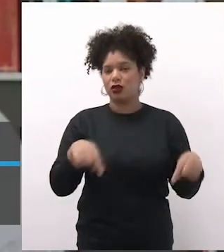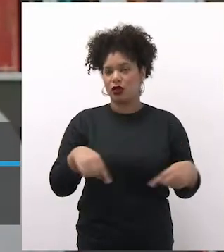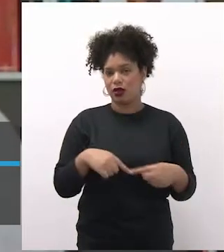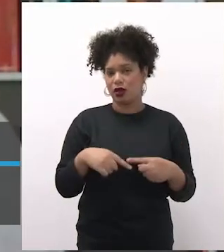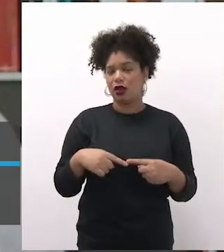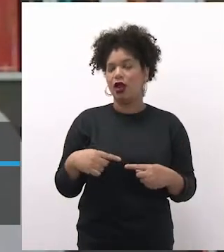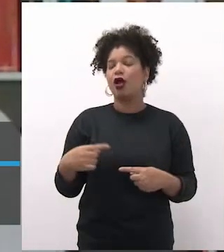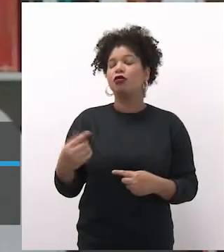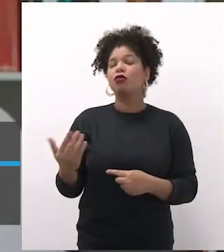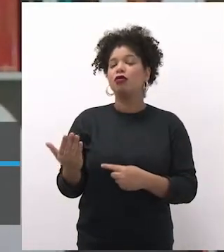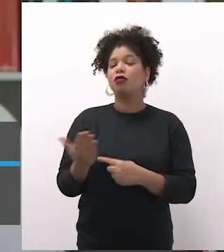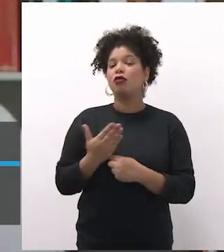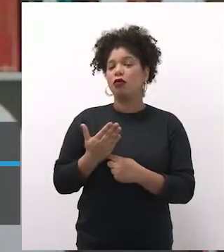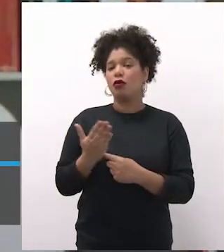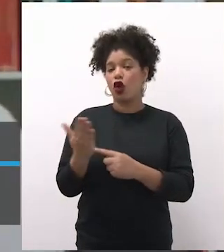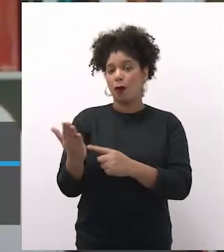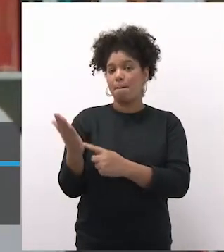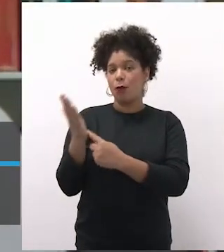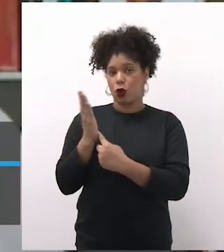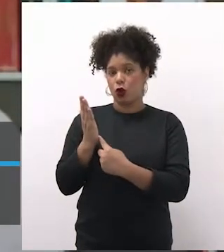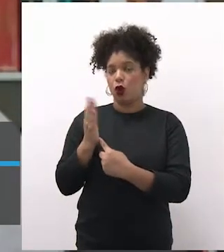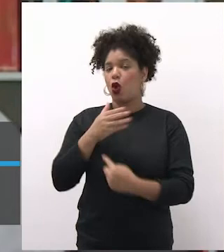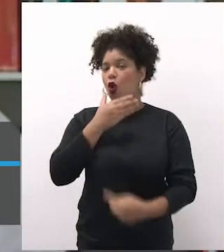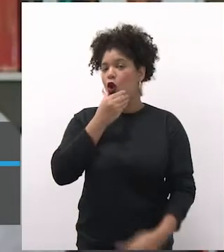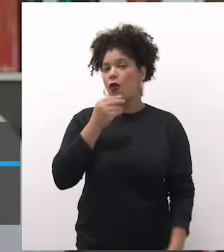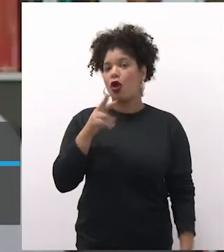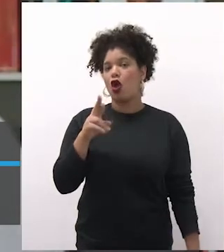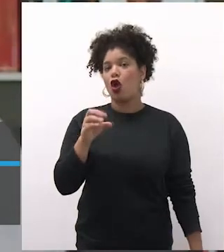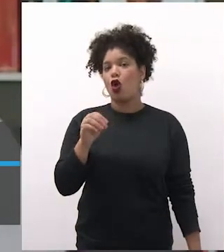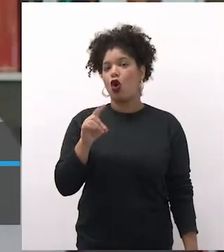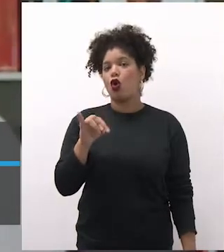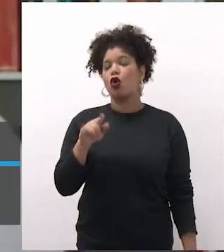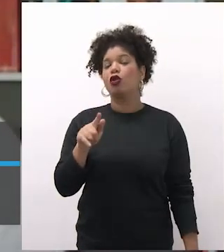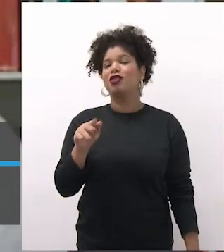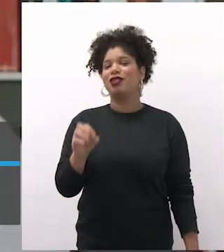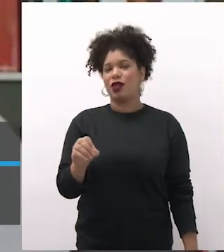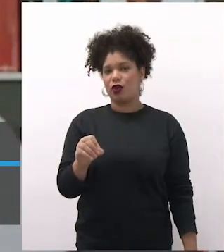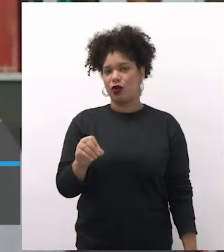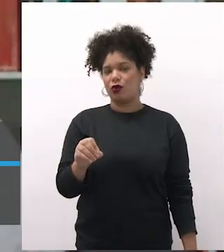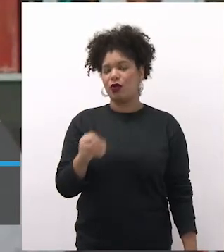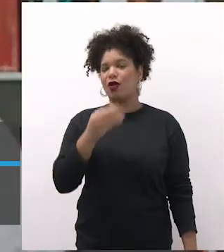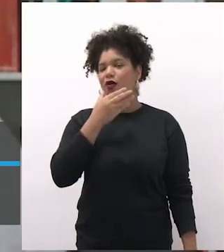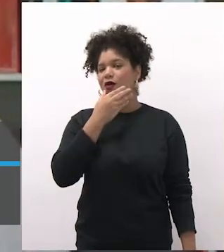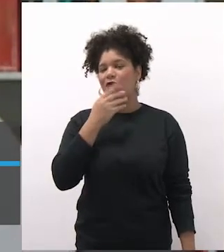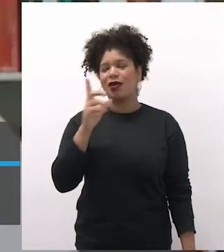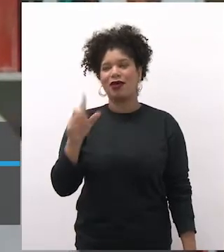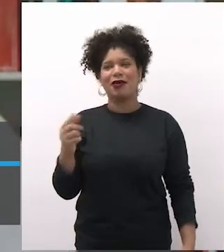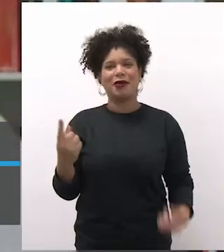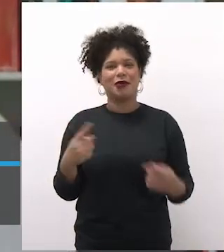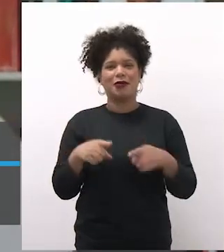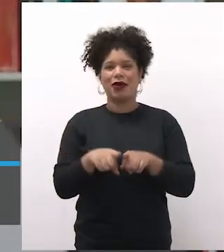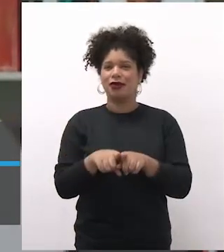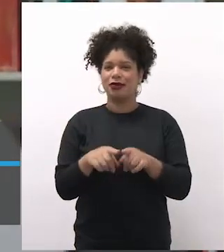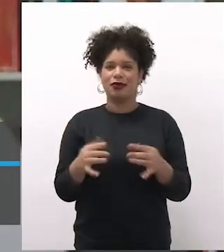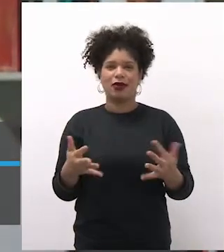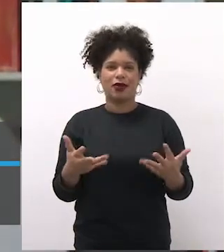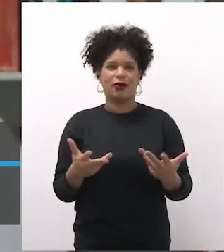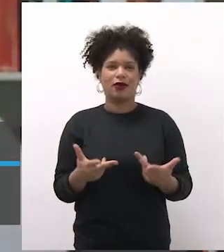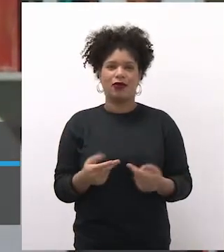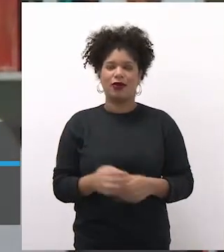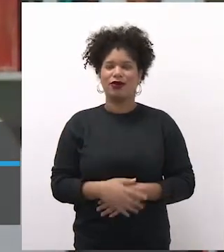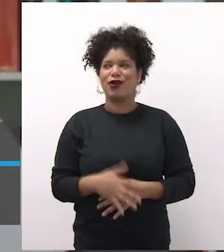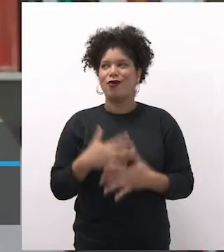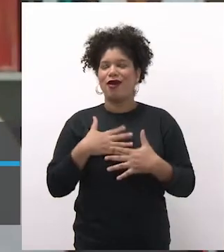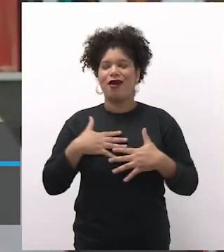Rodrigo, que também faz parte do Lendo Mulheres Pretas, e é um parceiro nosso, super gente fina, e para mim é uma honra falar do trabalho do professor